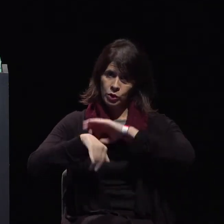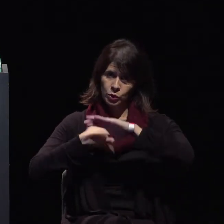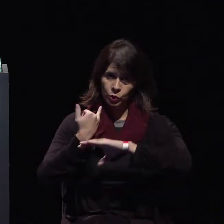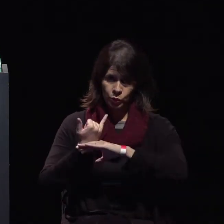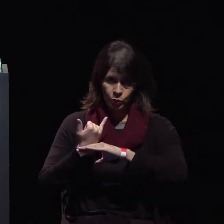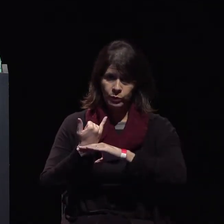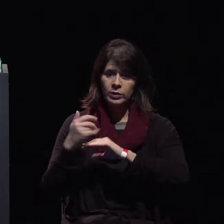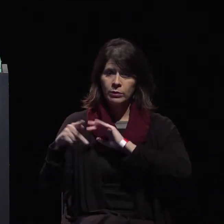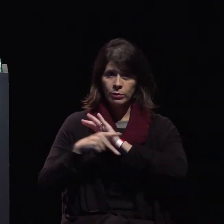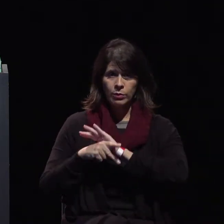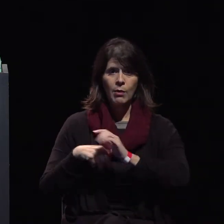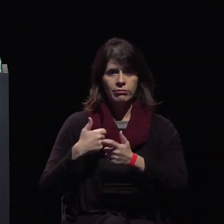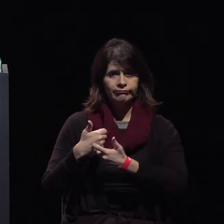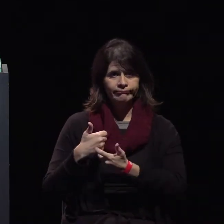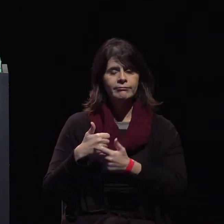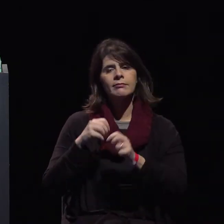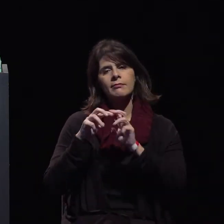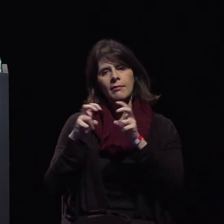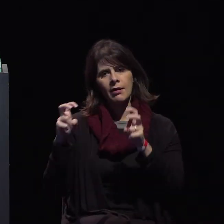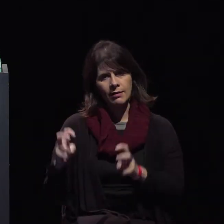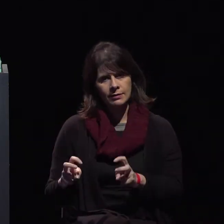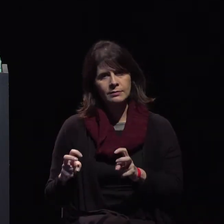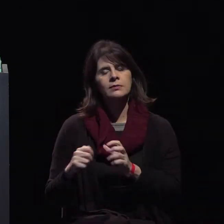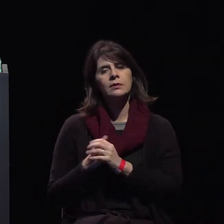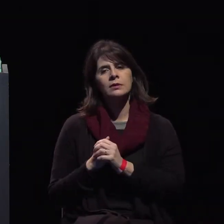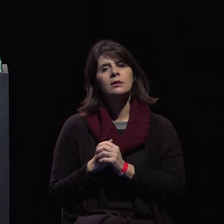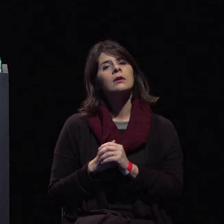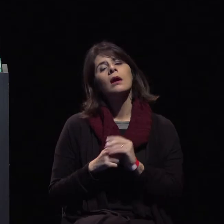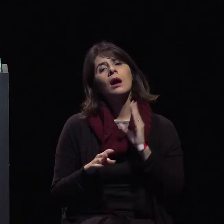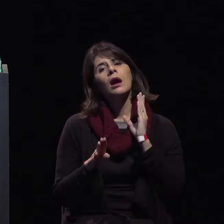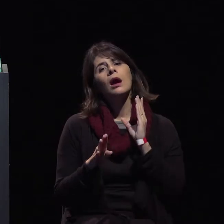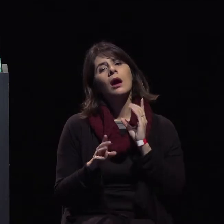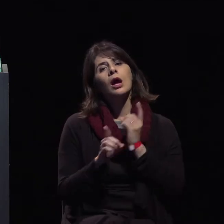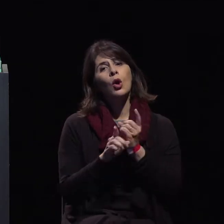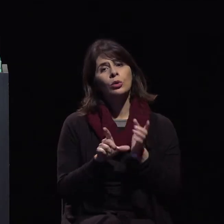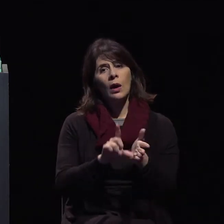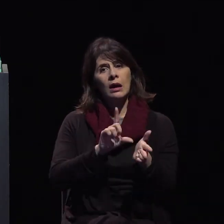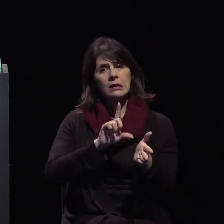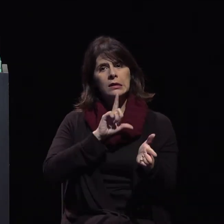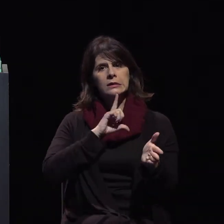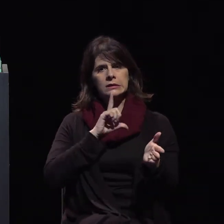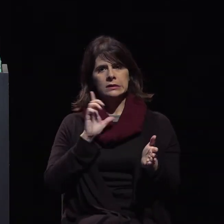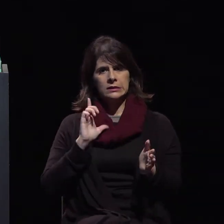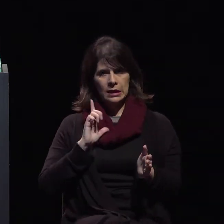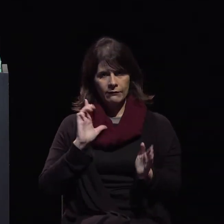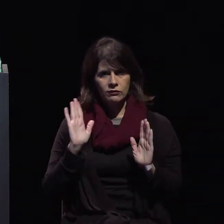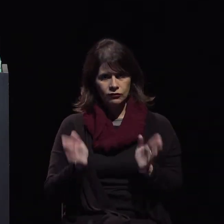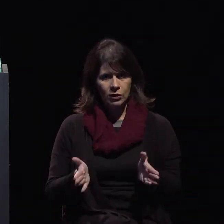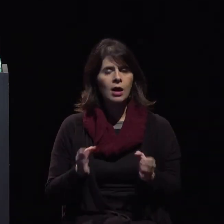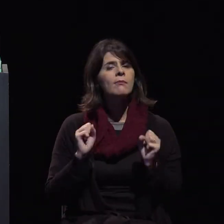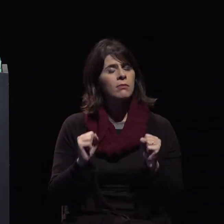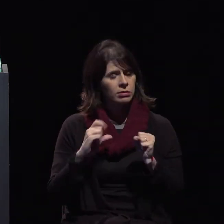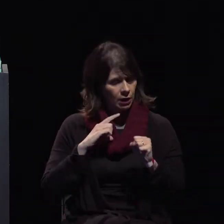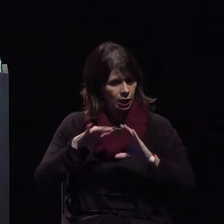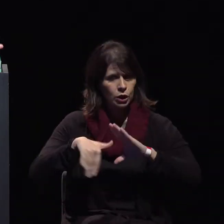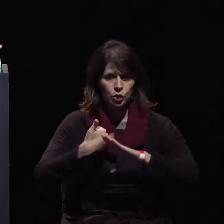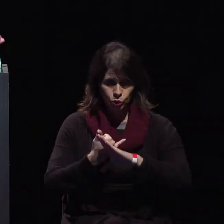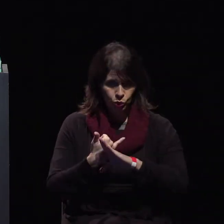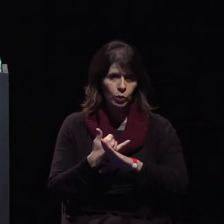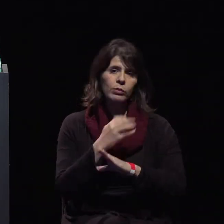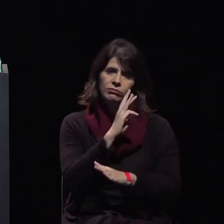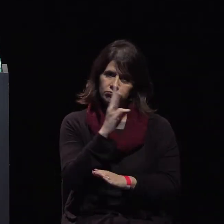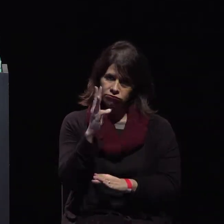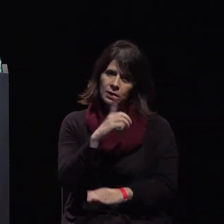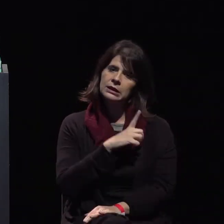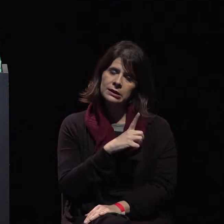YouTube. Os encontros anteriores também podem ser vistos nesse mesmo canal, nessas plataformas